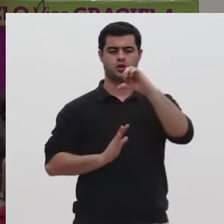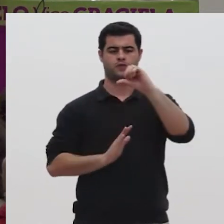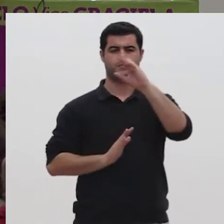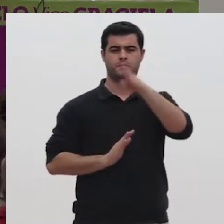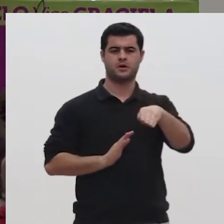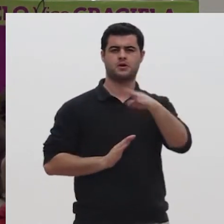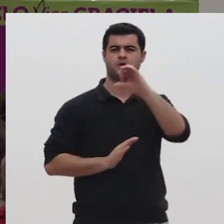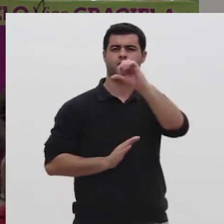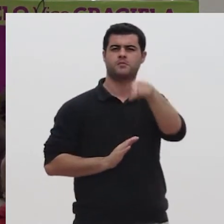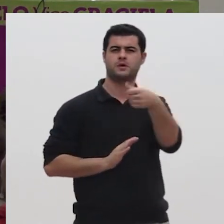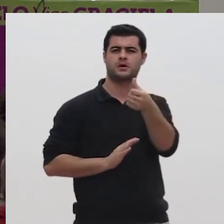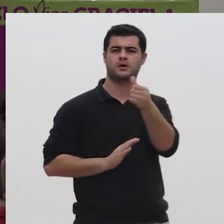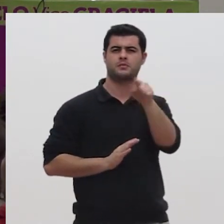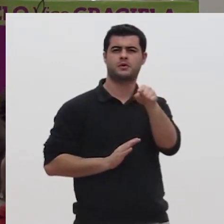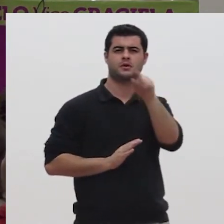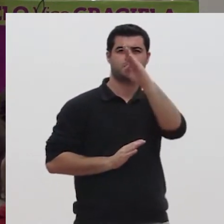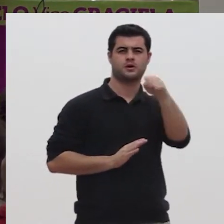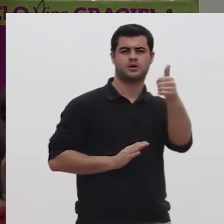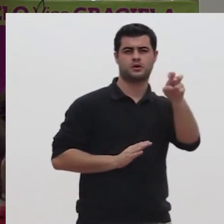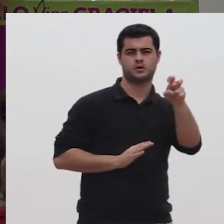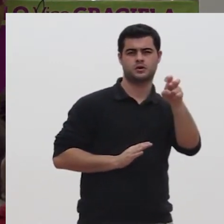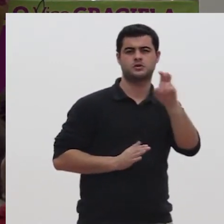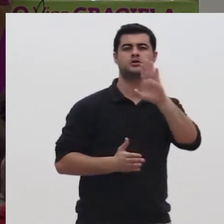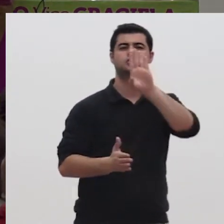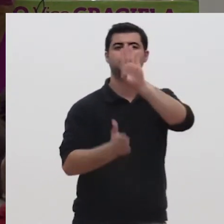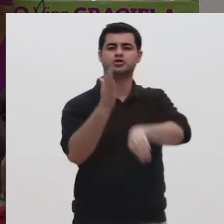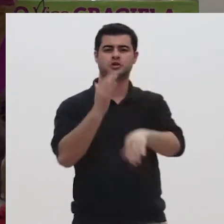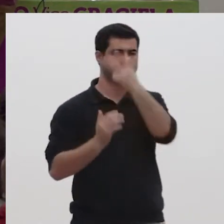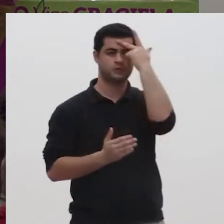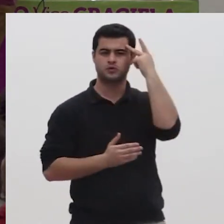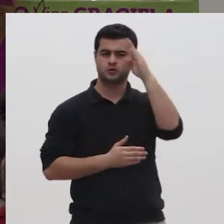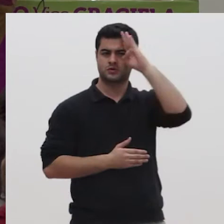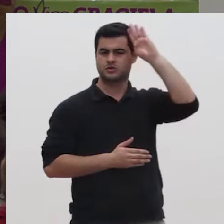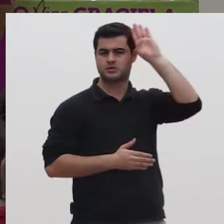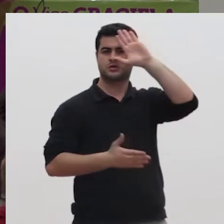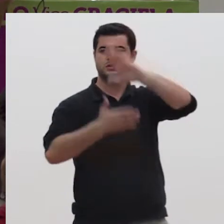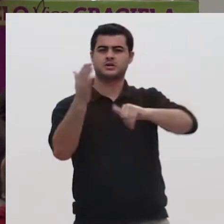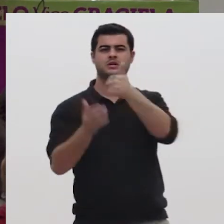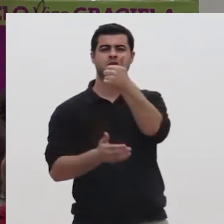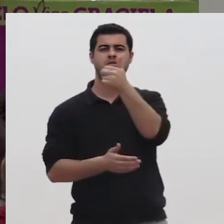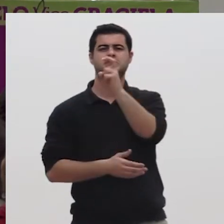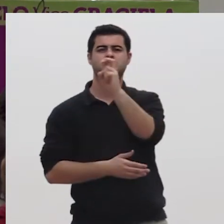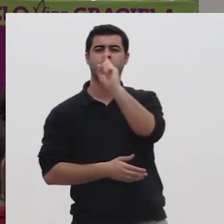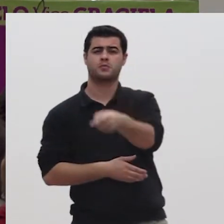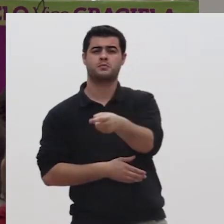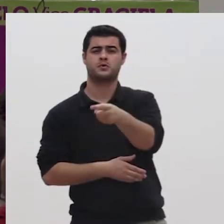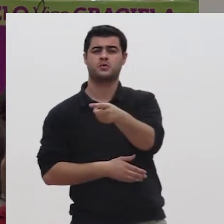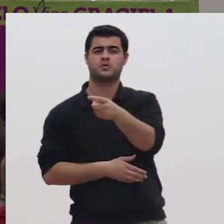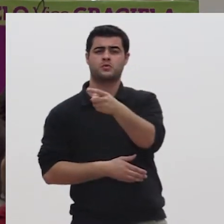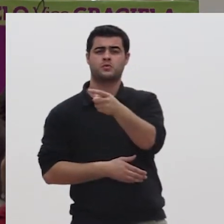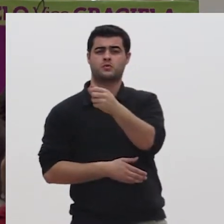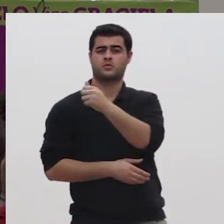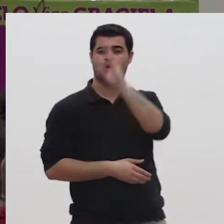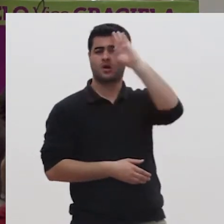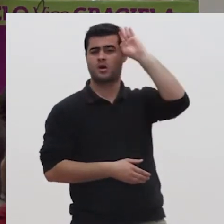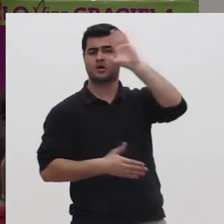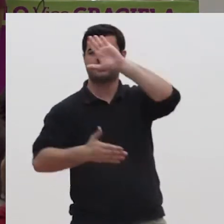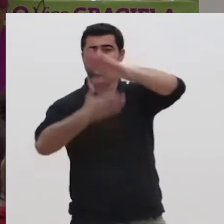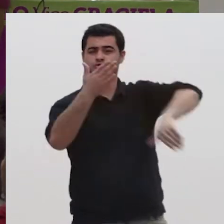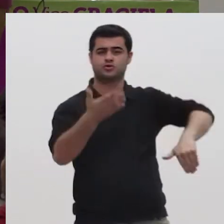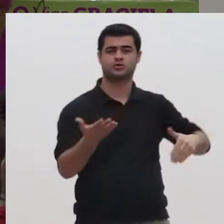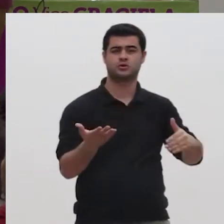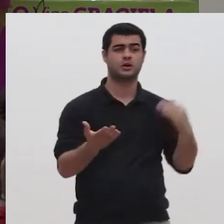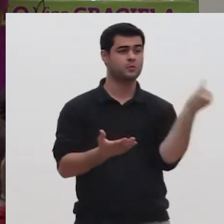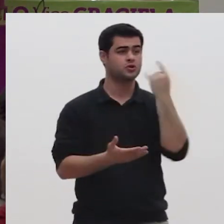30% dos estudantes e que tira mais de 5 mil estudantes de dentro dessa universidade, sem passar pelos conselheiros. E é importante